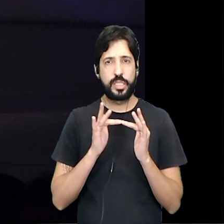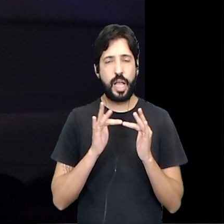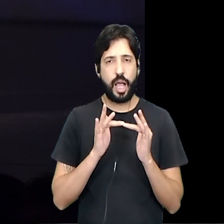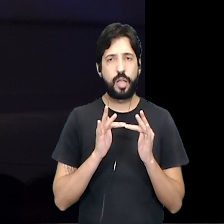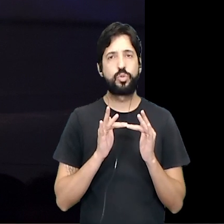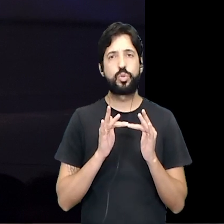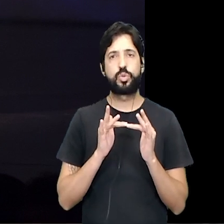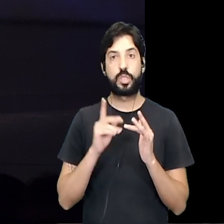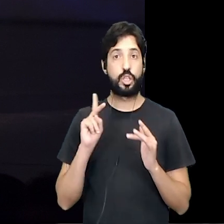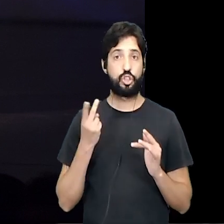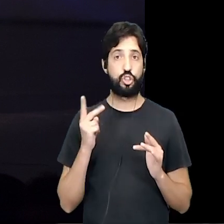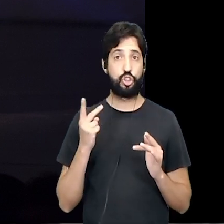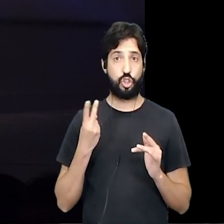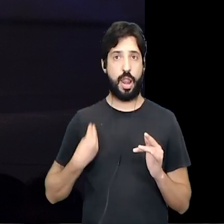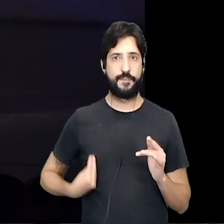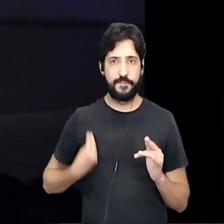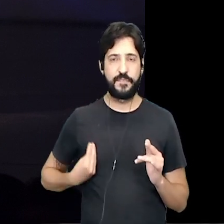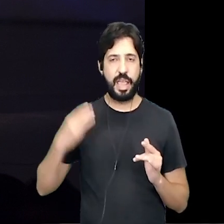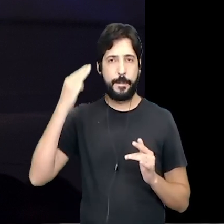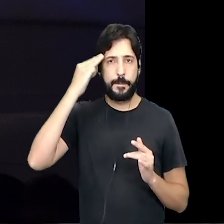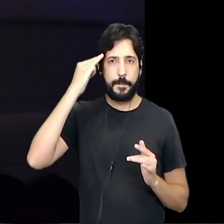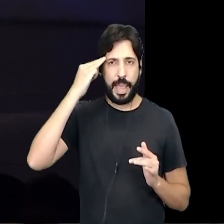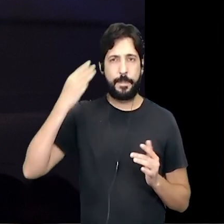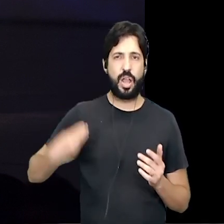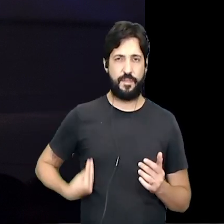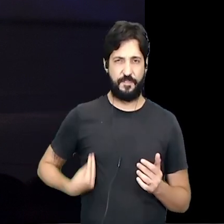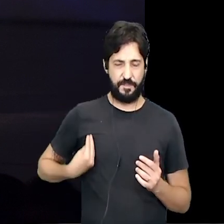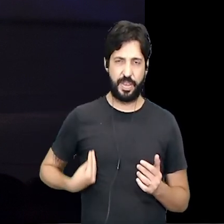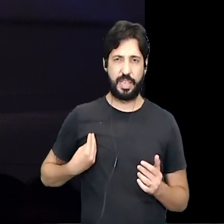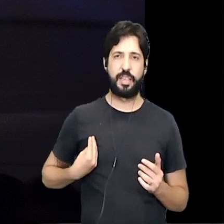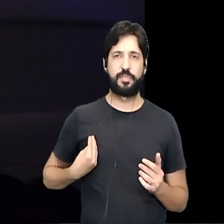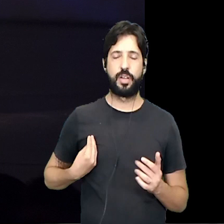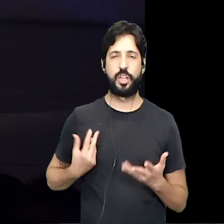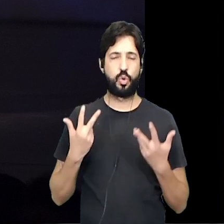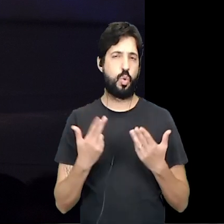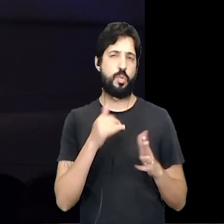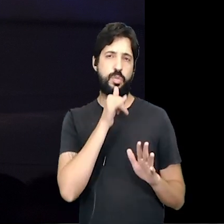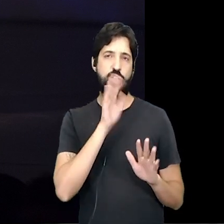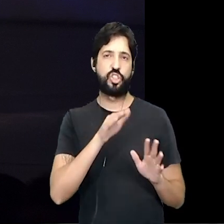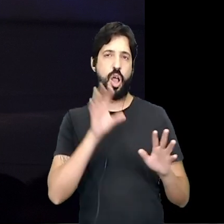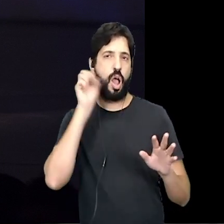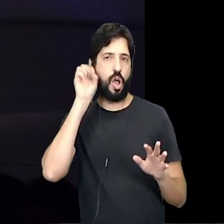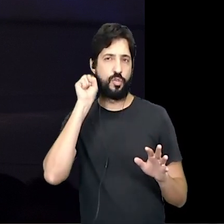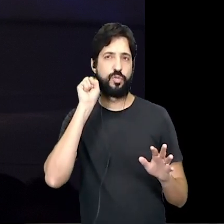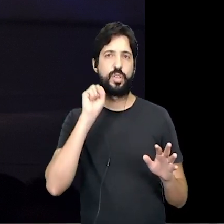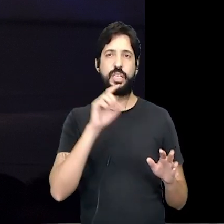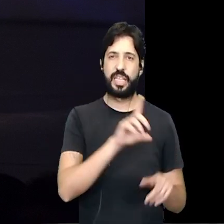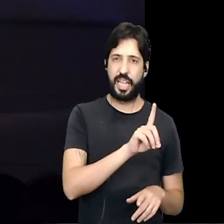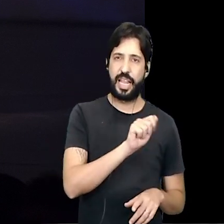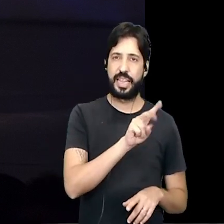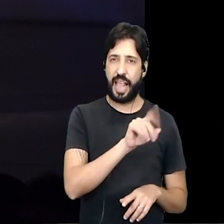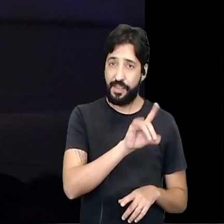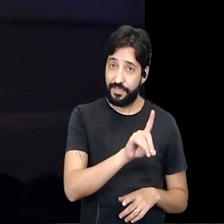de ter contato mesmo, né, com as histórias vivas, a memória viva, né, igual eu, por exemplo,